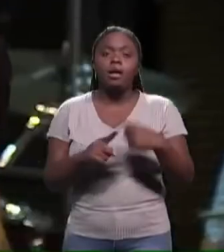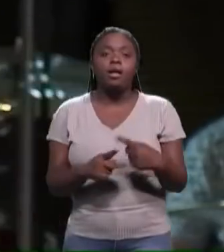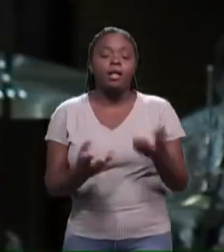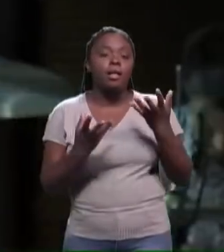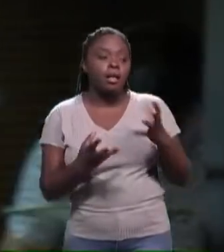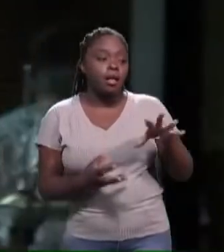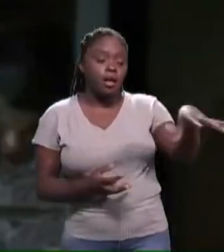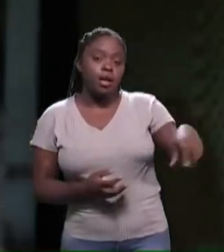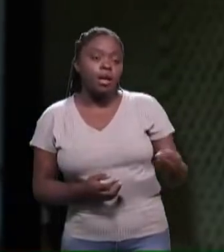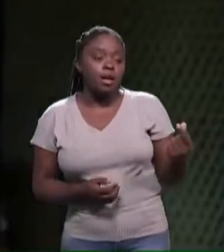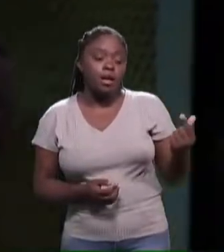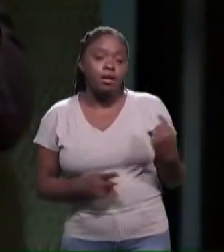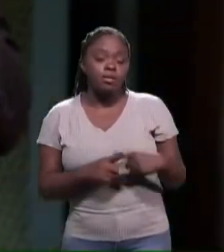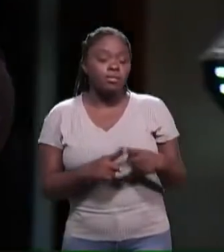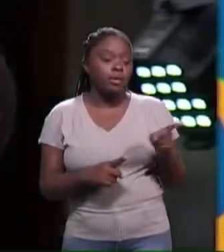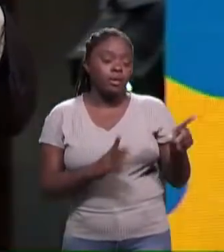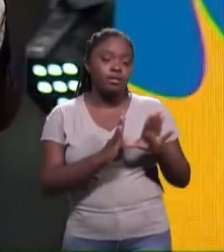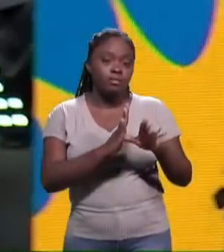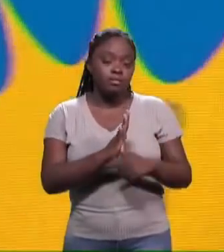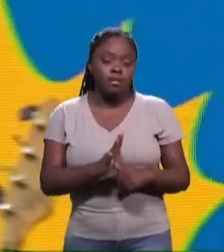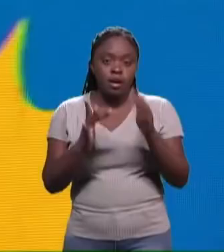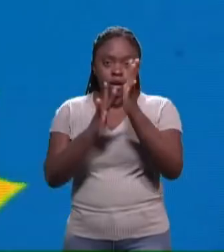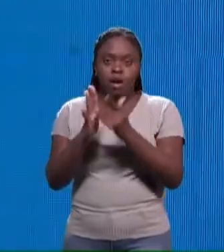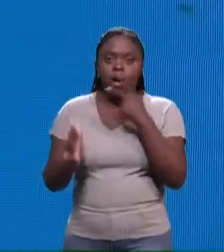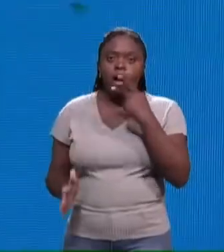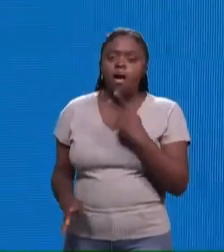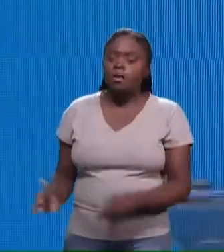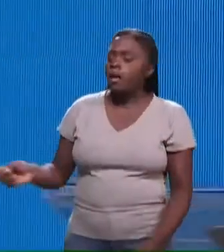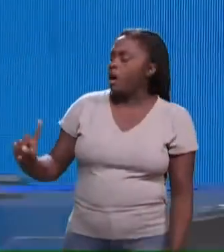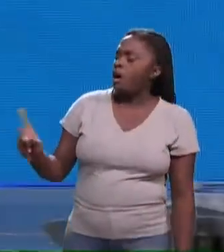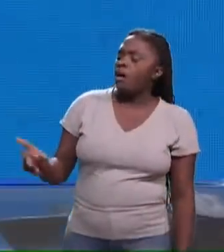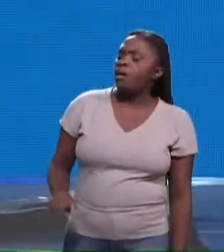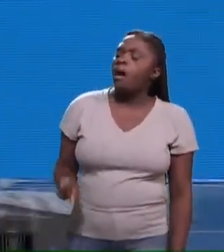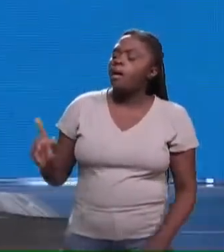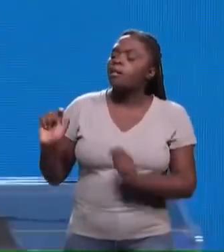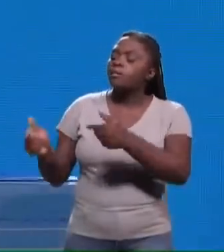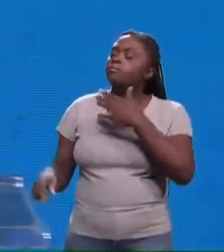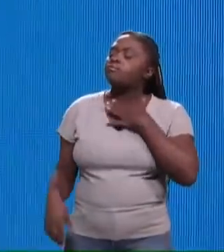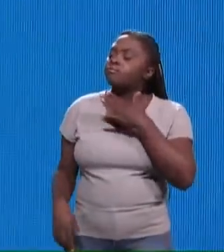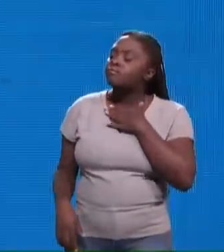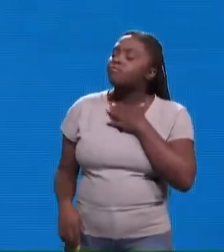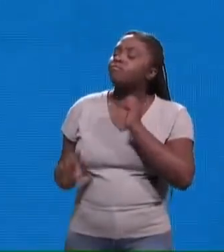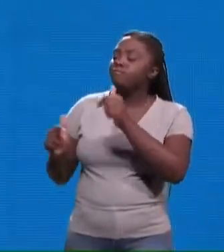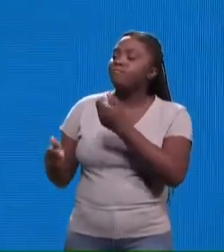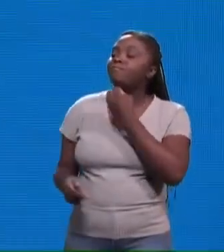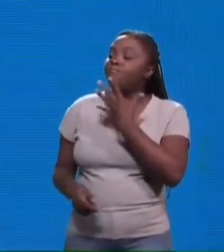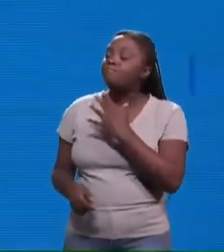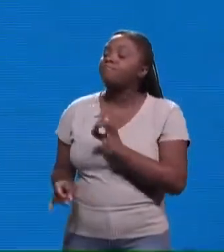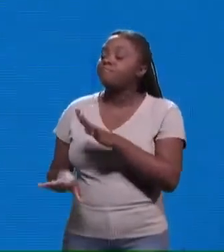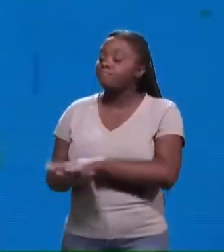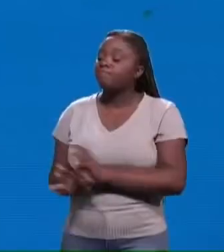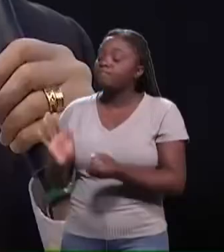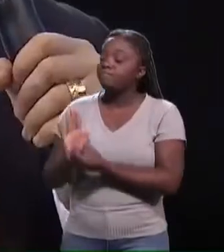dinheiro, que ele era ladrão. Jesus falou: não, senhor, ela fez para mim e fez bem feito e tem mais. Onde o